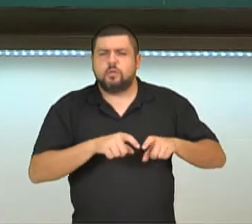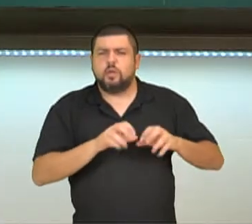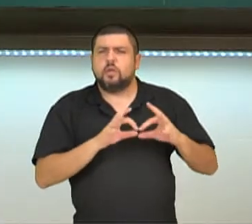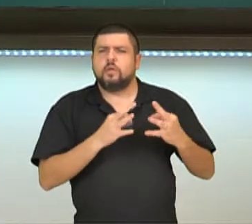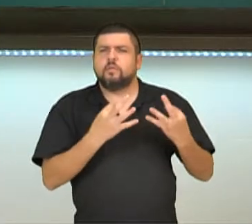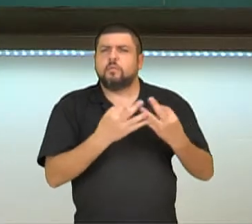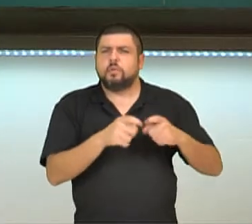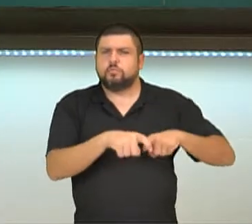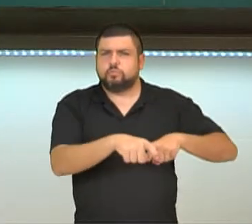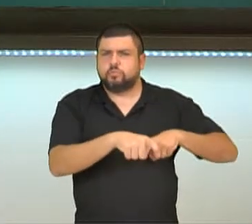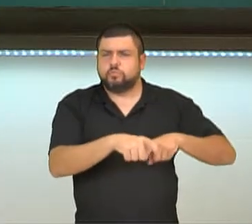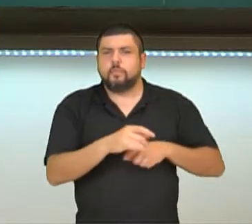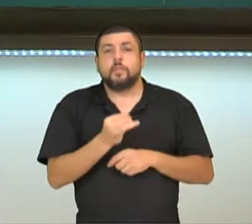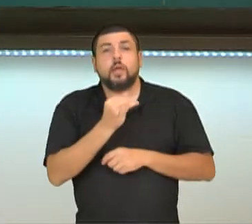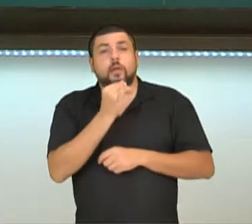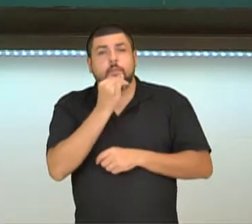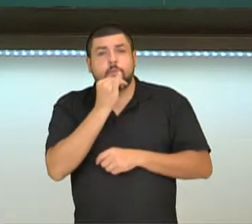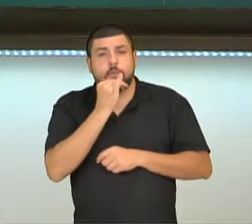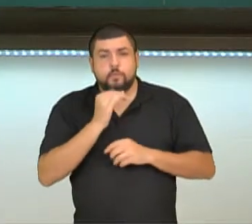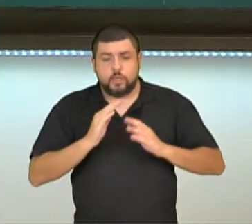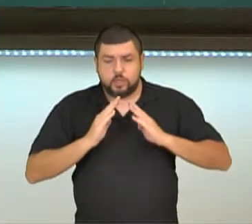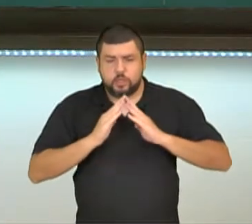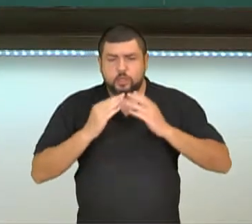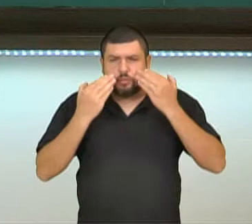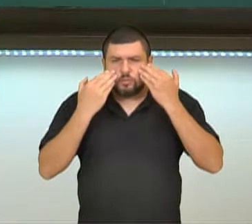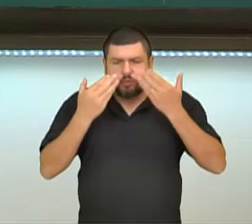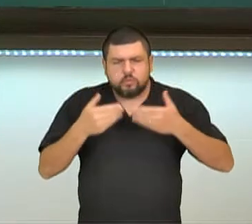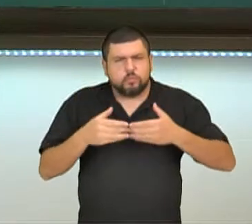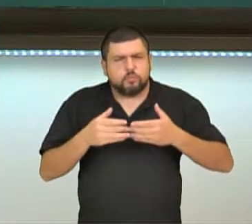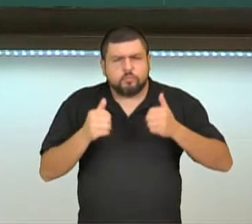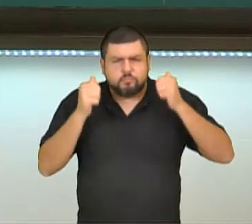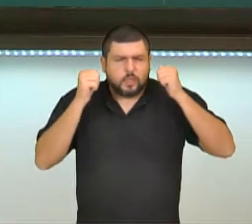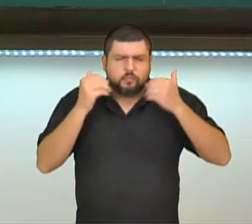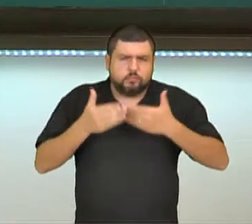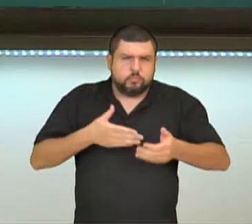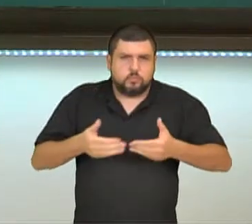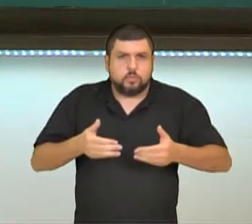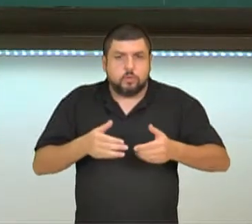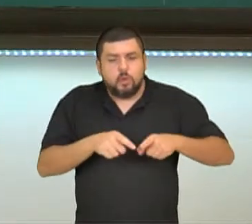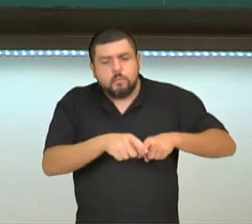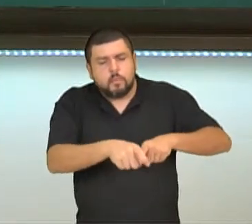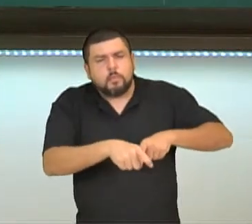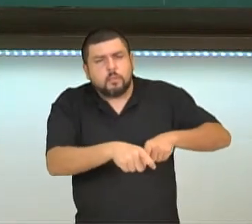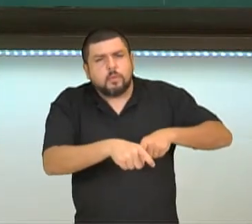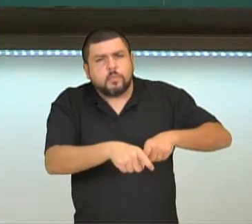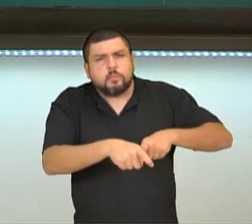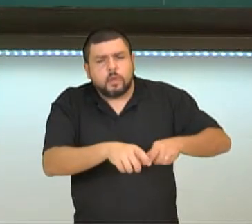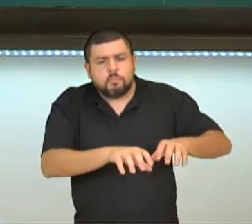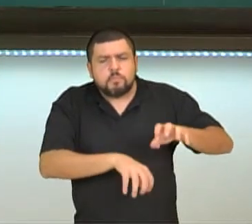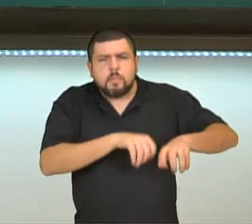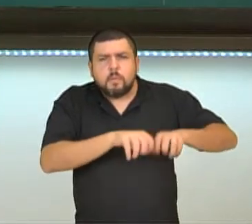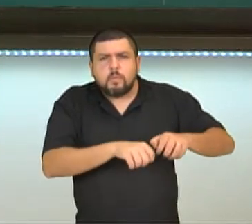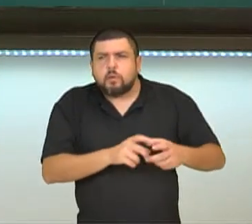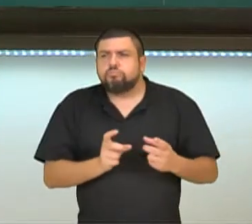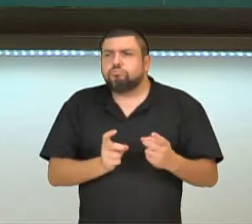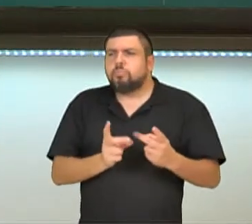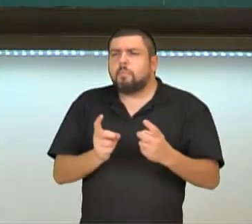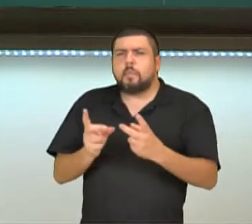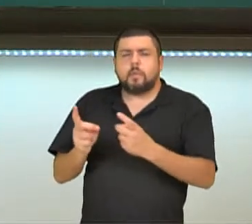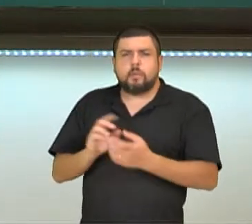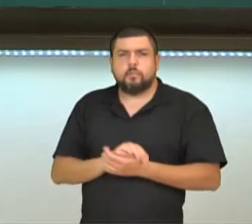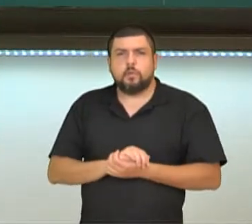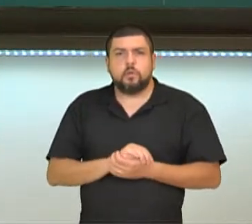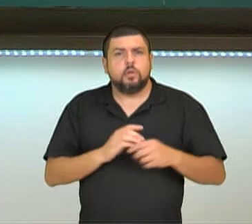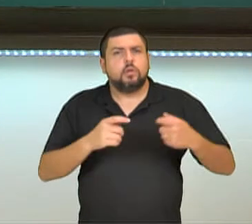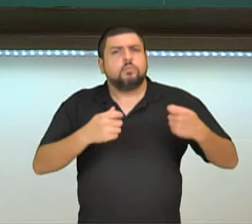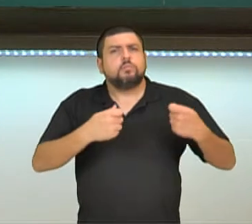família planta na sua área rural, colhe e vende seu produto ali. Não precisa que os filhos saiam para ir